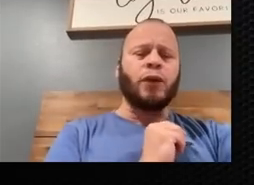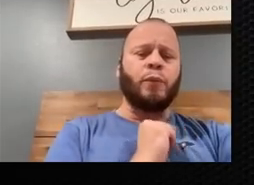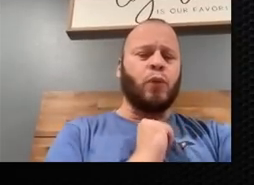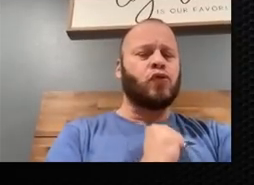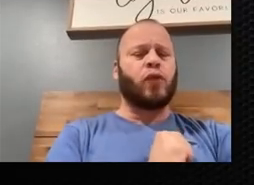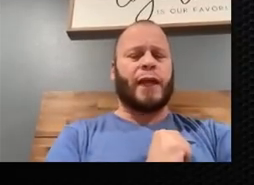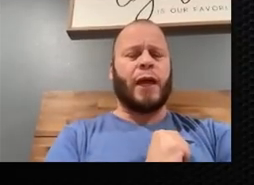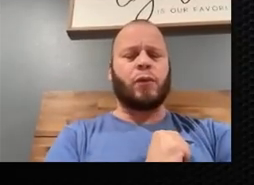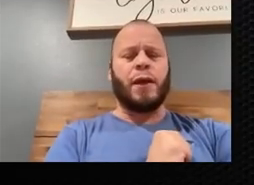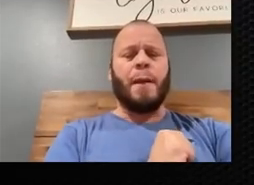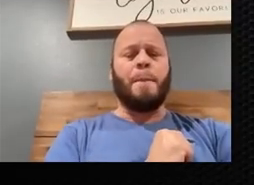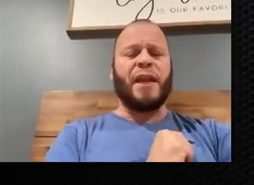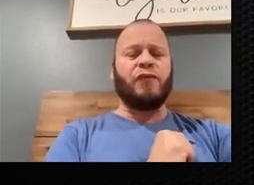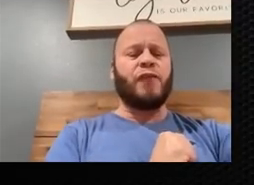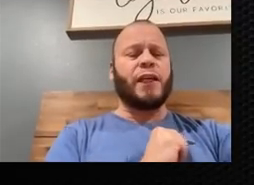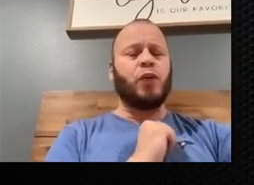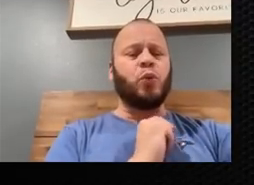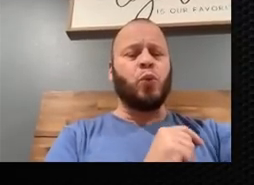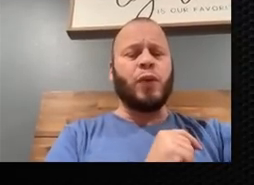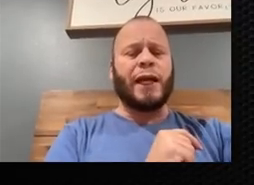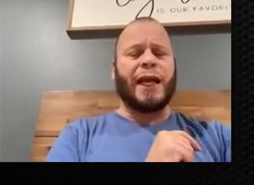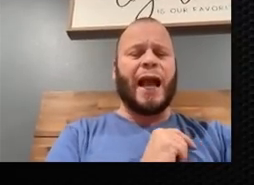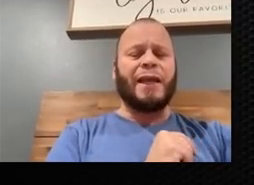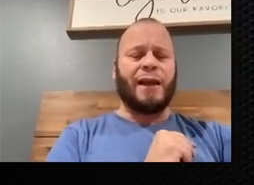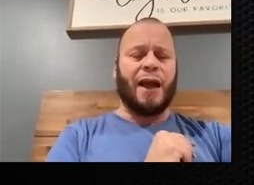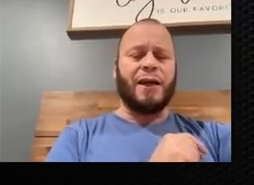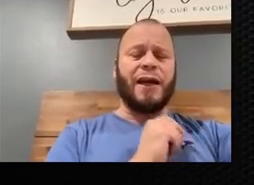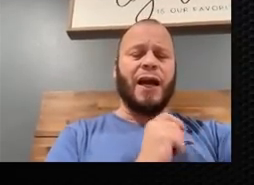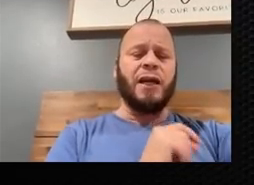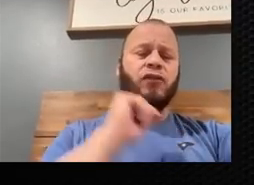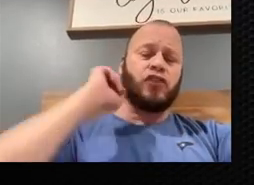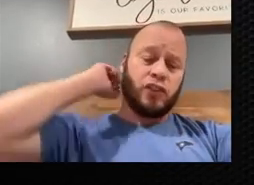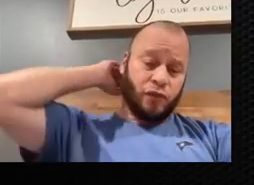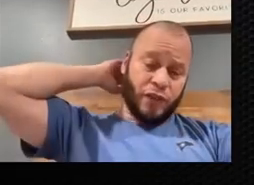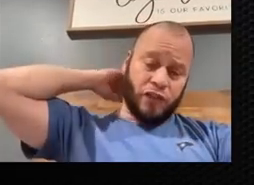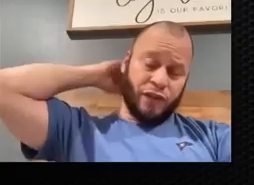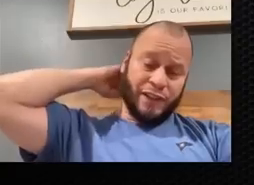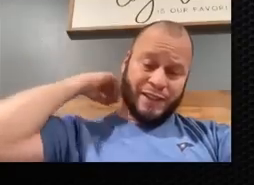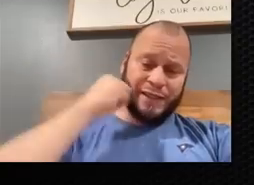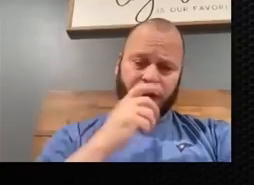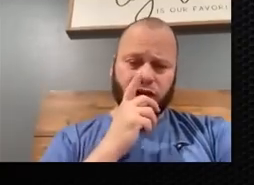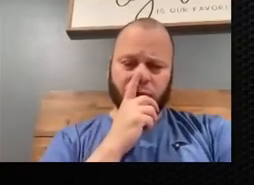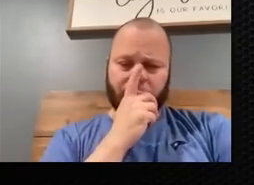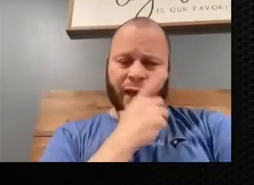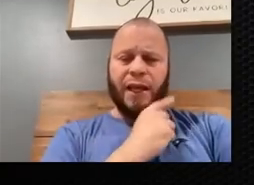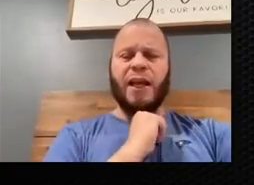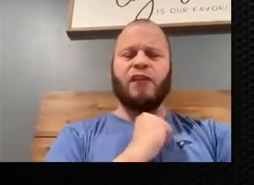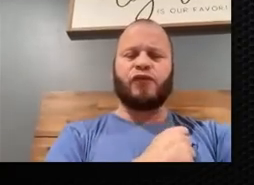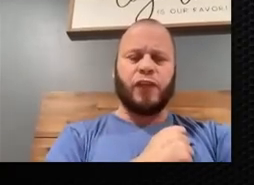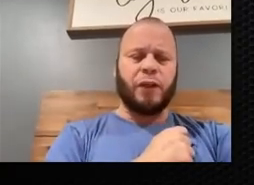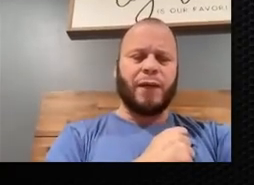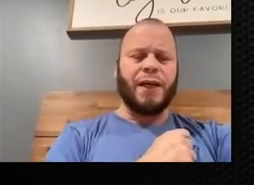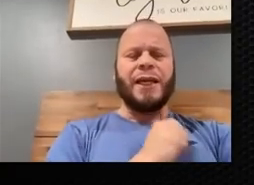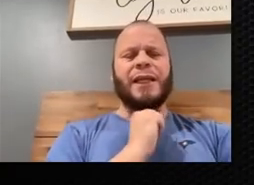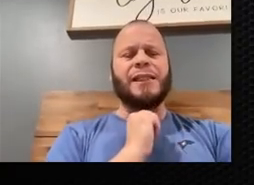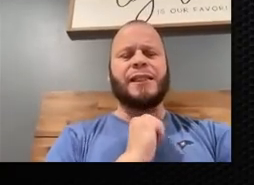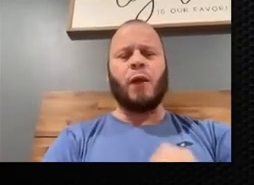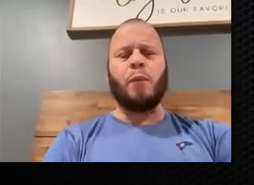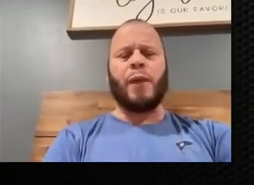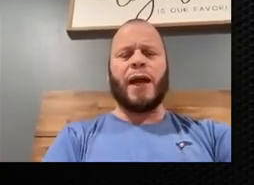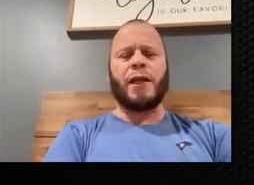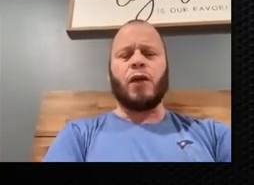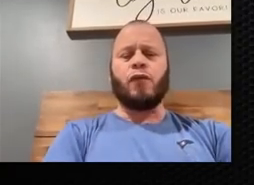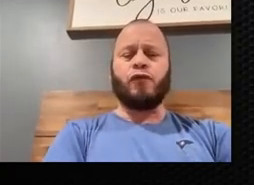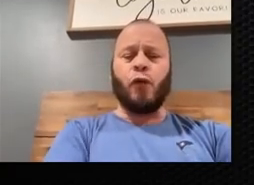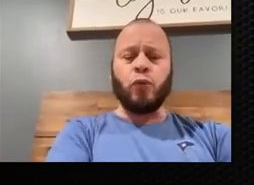Eduardo Bolsonaro prevê que Lula cairá antes de 2026 e afirma que